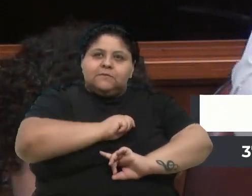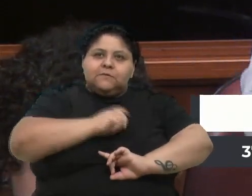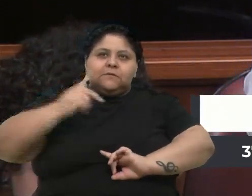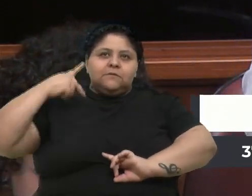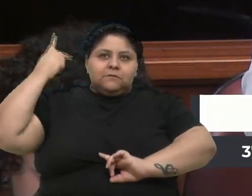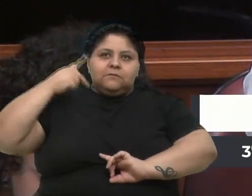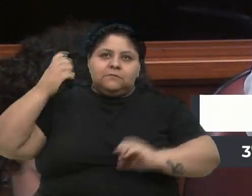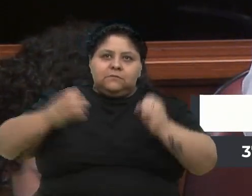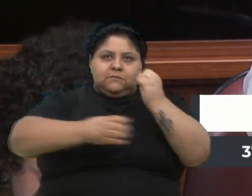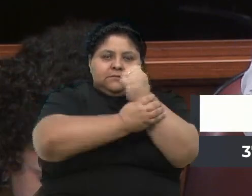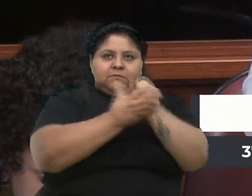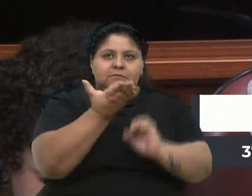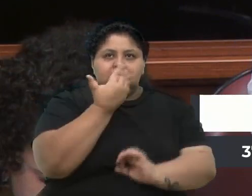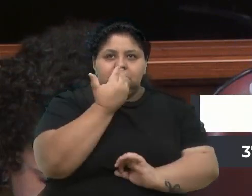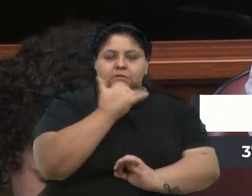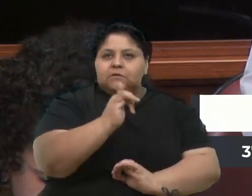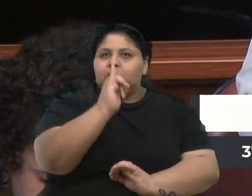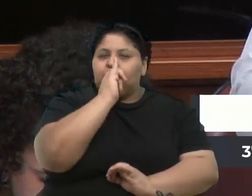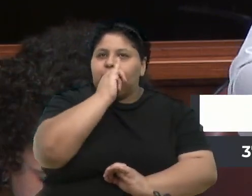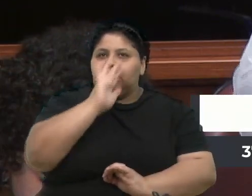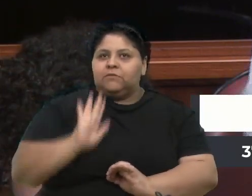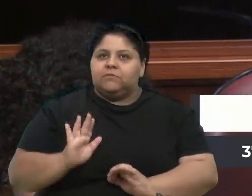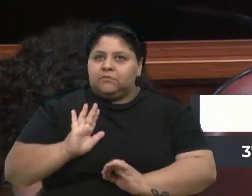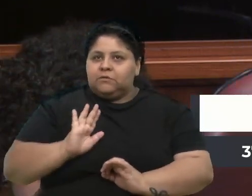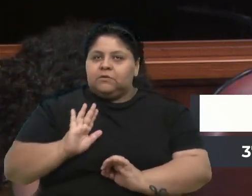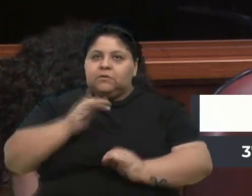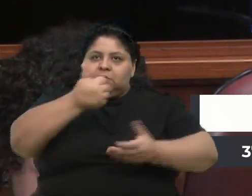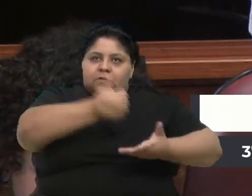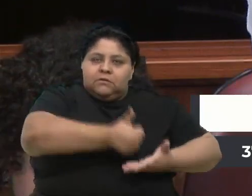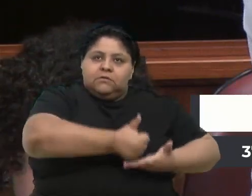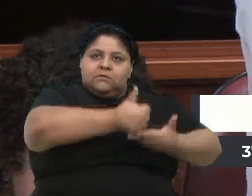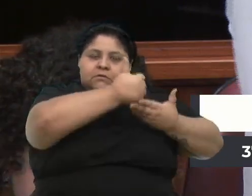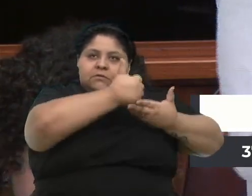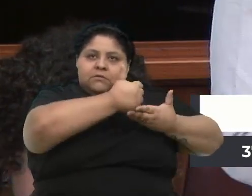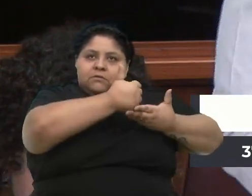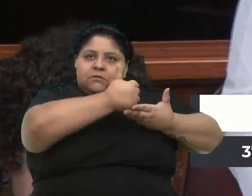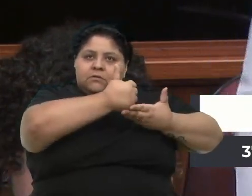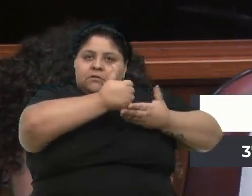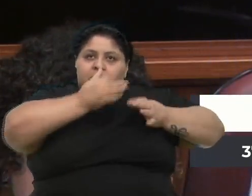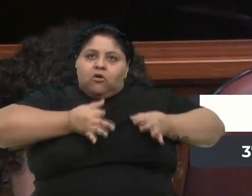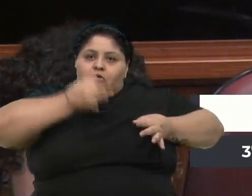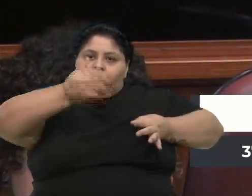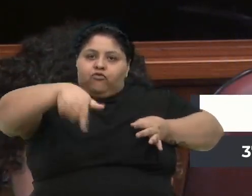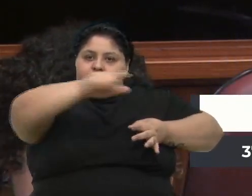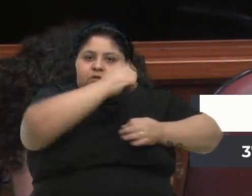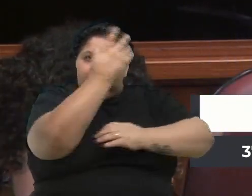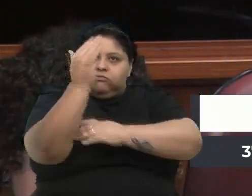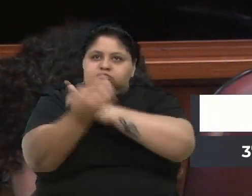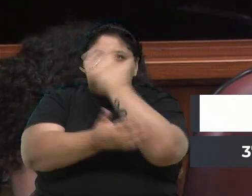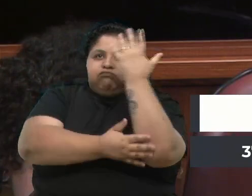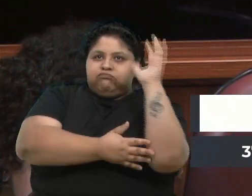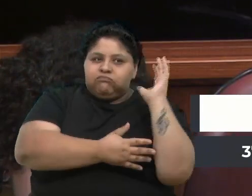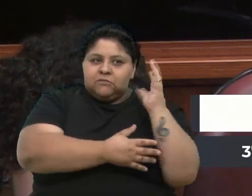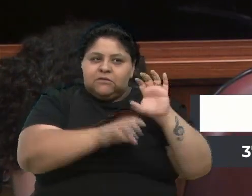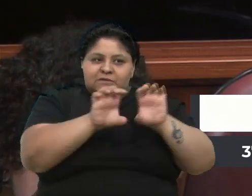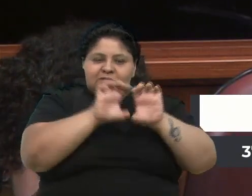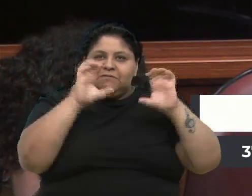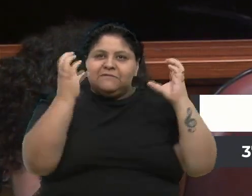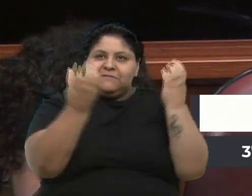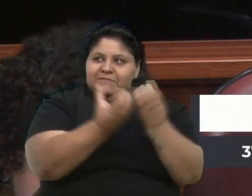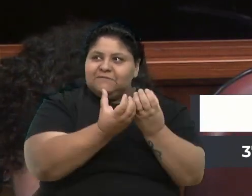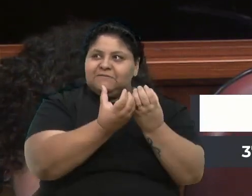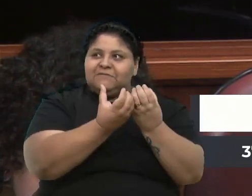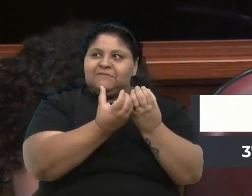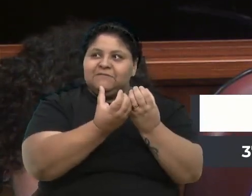segurança alimentar, por exemplo, de apoiar e de investir nas hortas comunitárias. Eu ontem estava pesquisando,